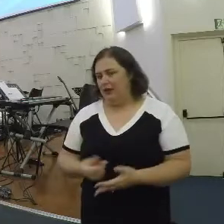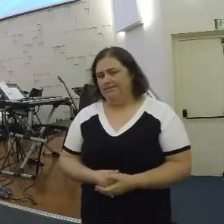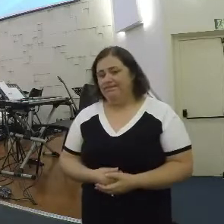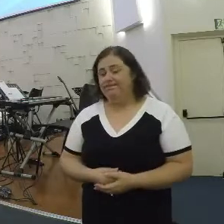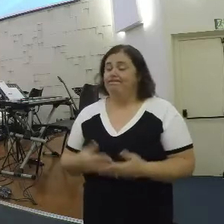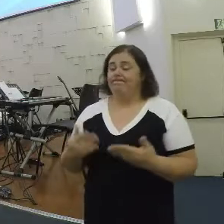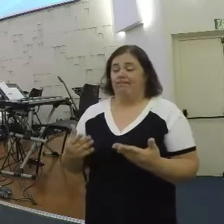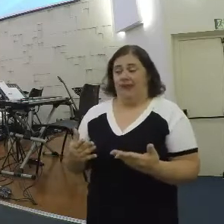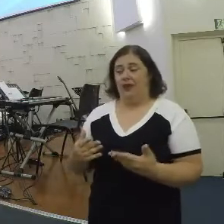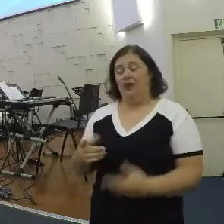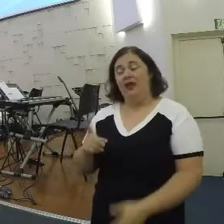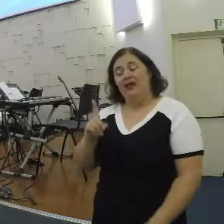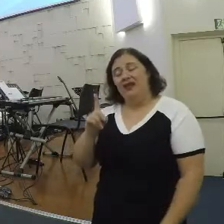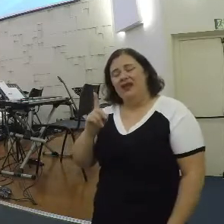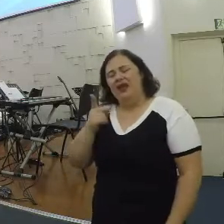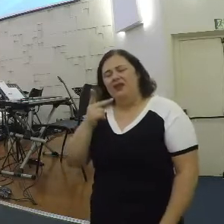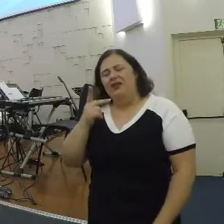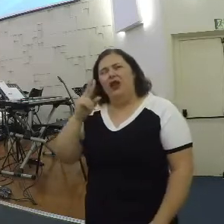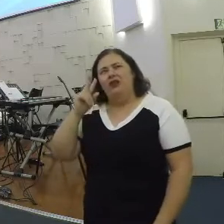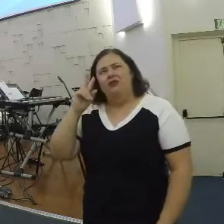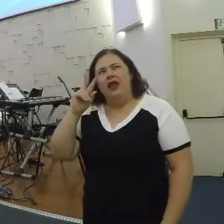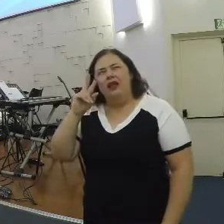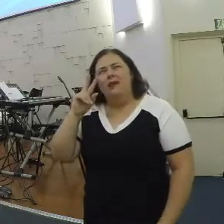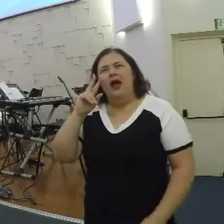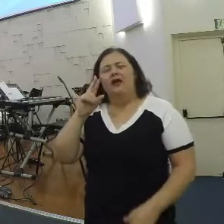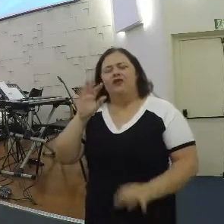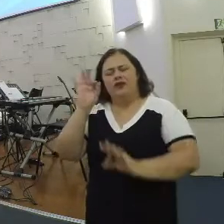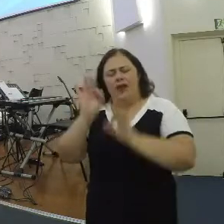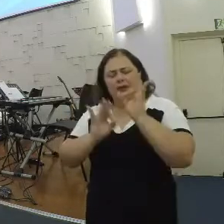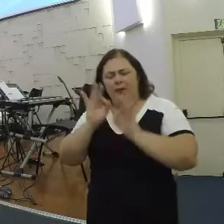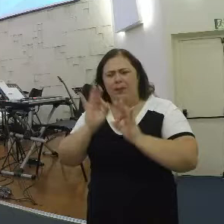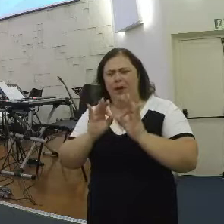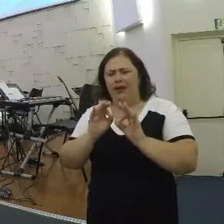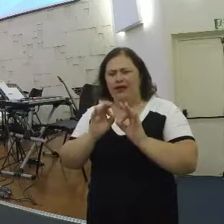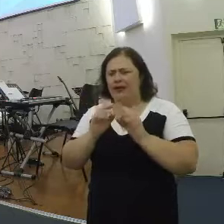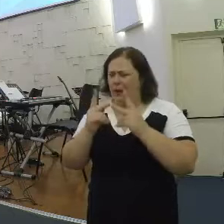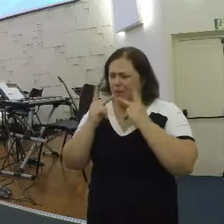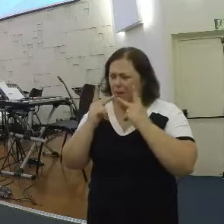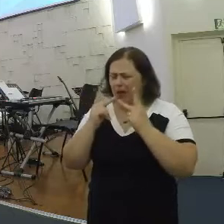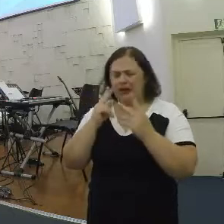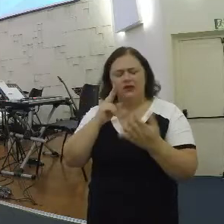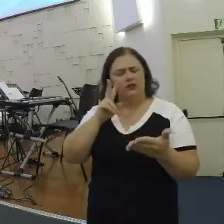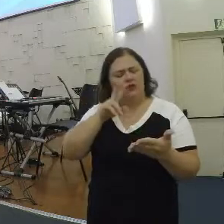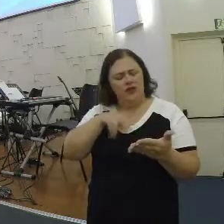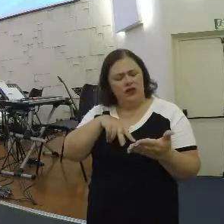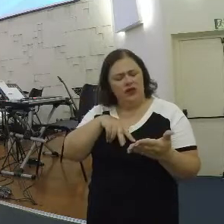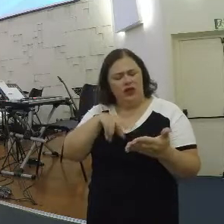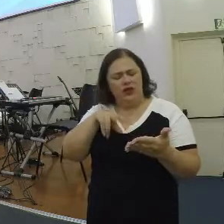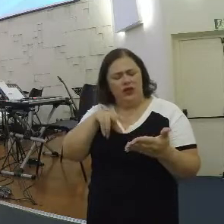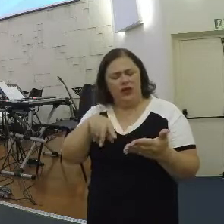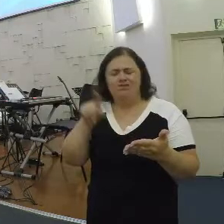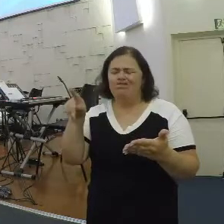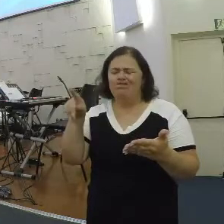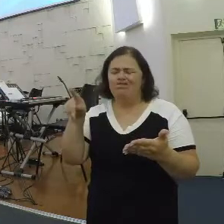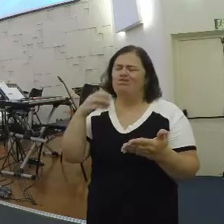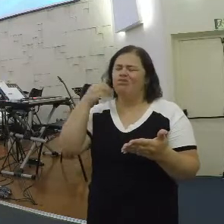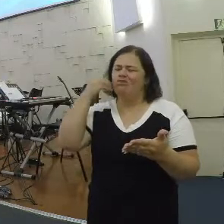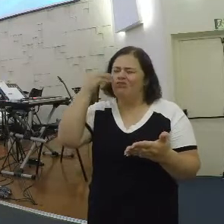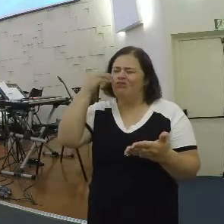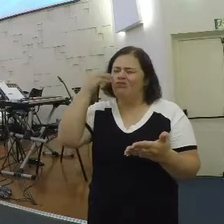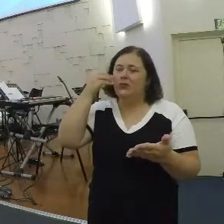nesse campo missionário que me veio à mente enquanto eu preparava o sermão, Eu tive experiências com